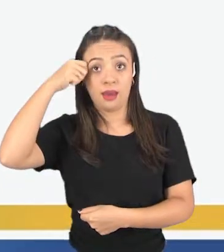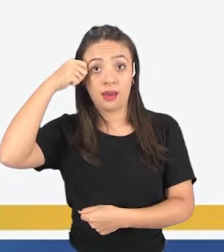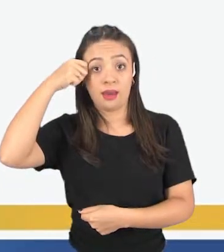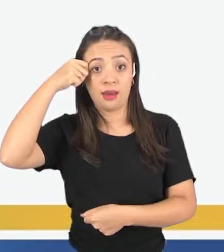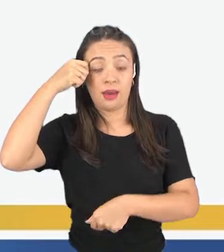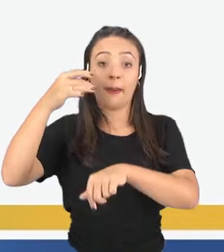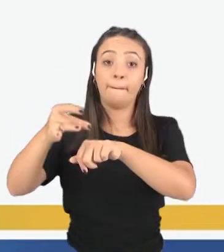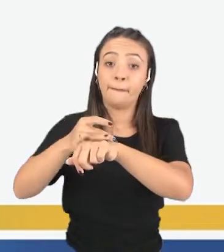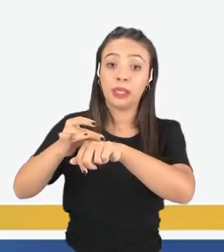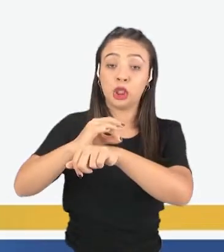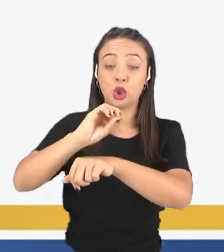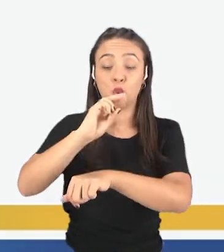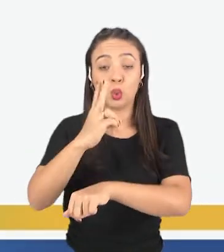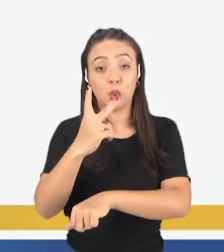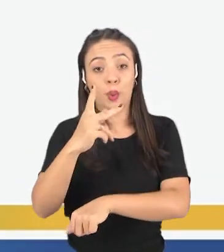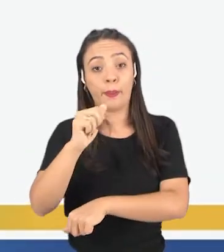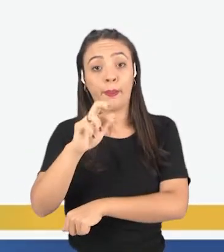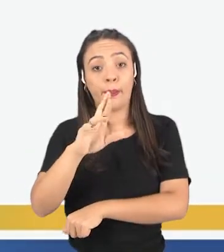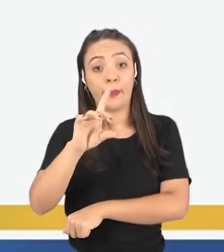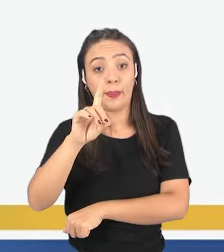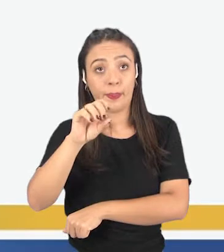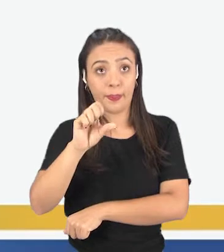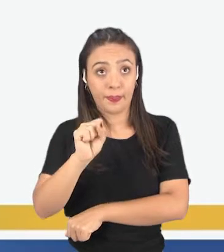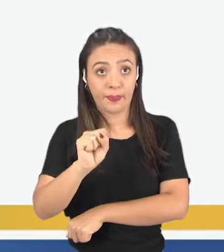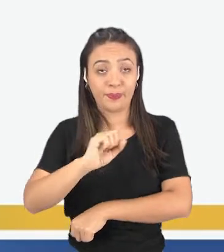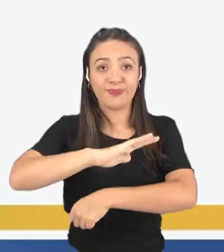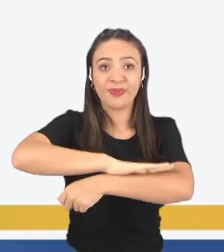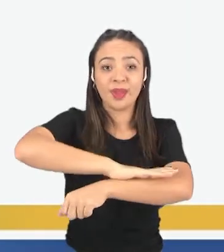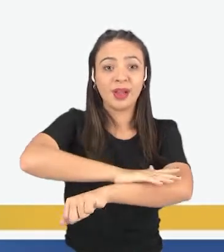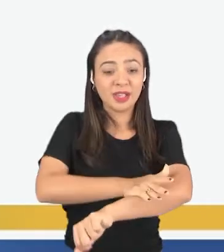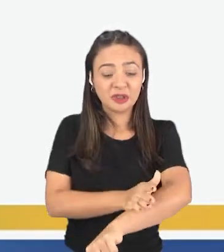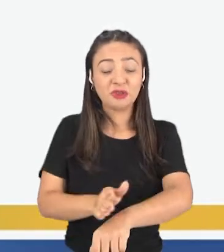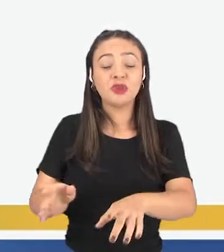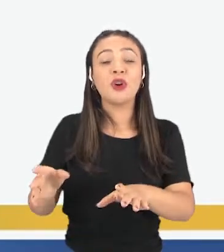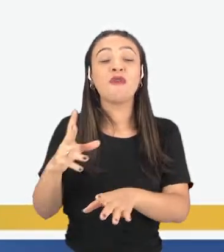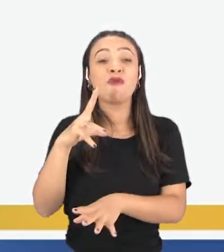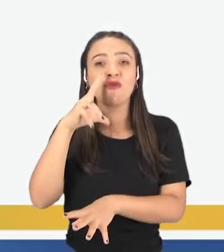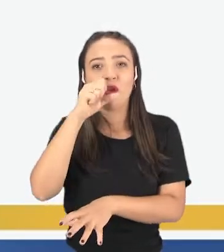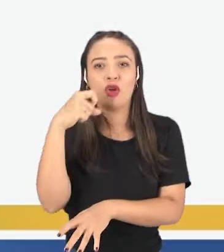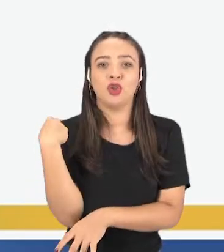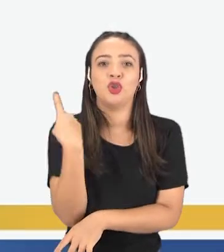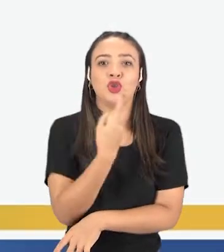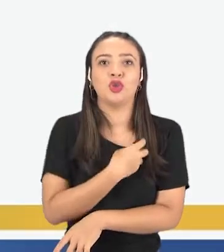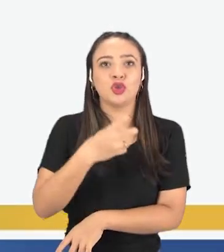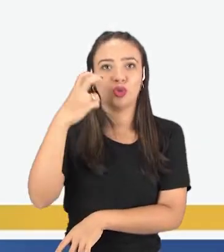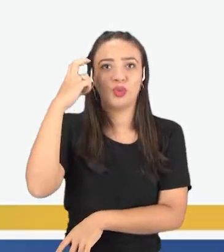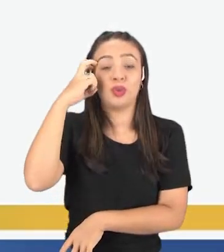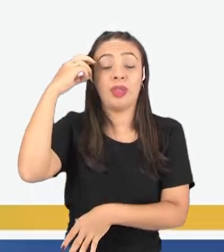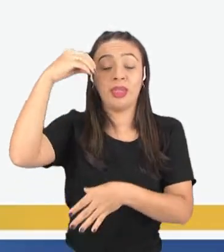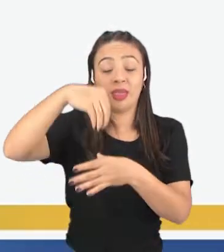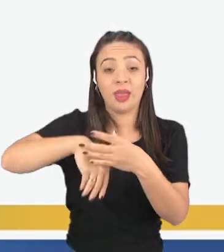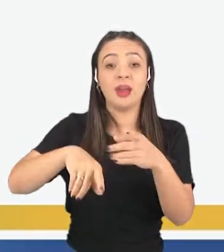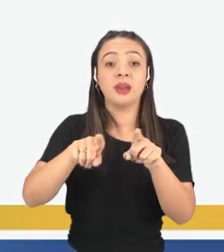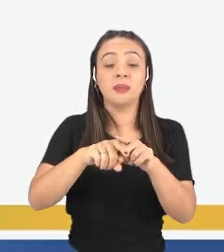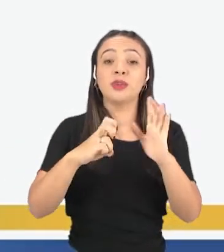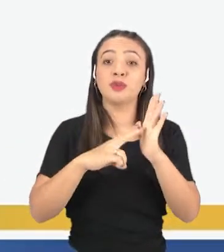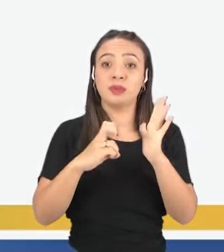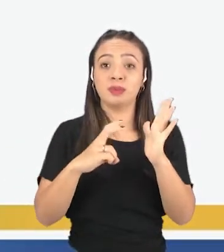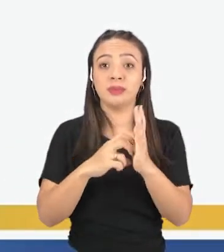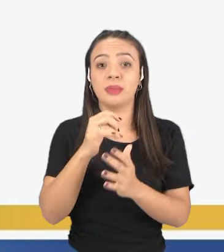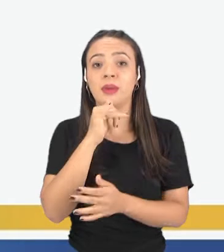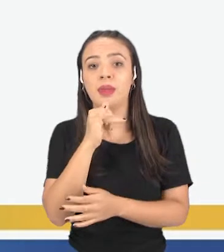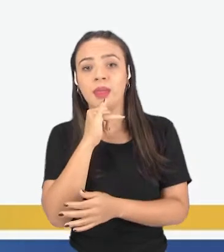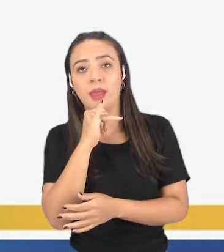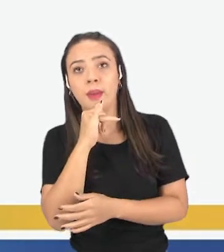O racismo foi tão impregnado na cultura do brasileiro que até no vocabulário ele se manifesta. Expressões como da cor